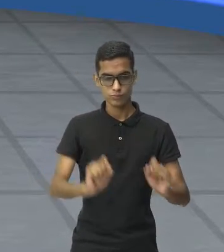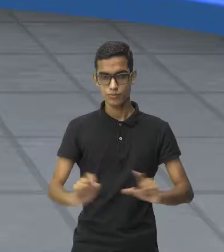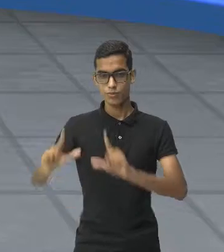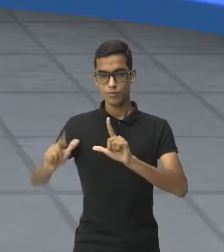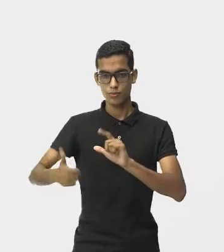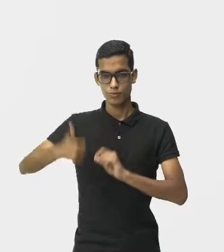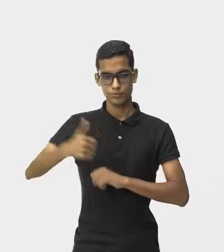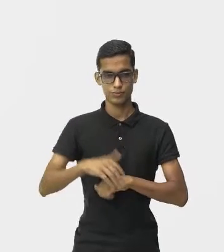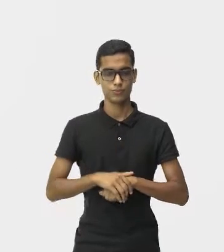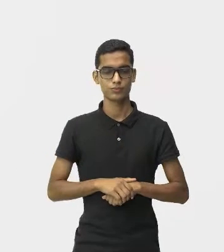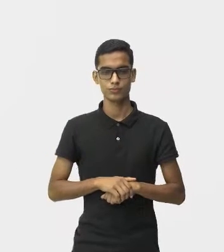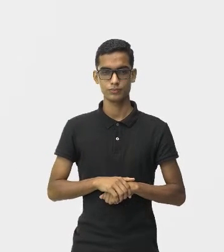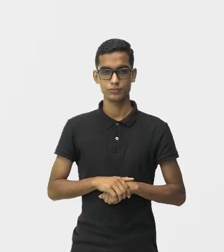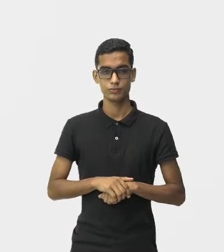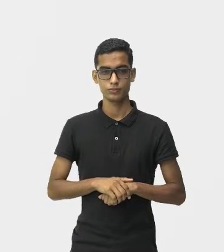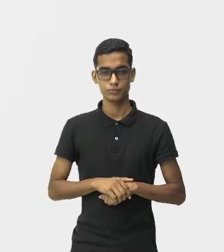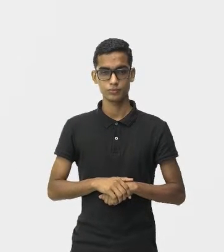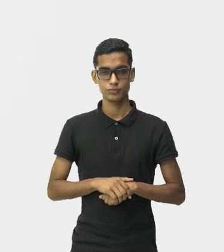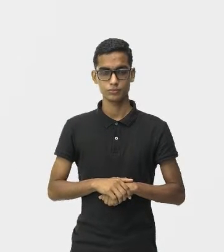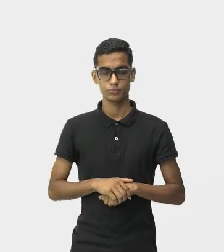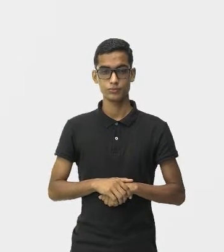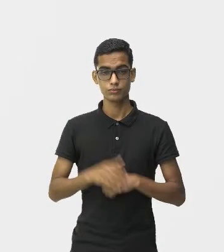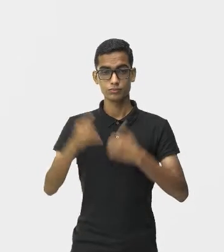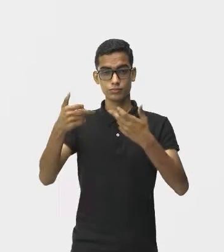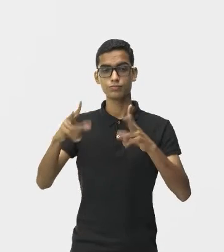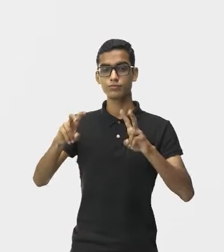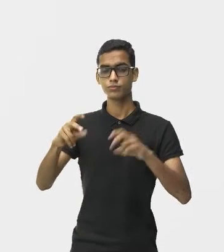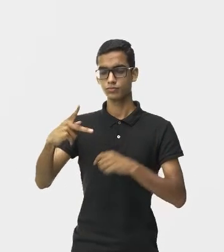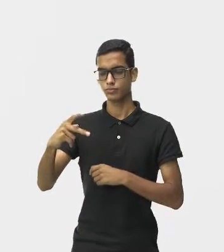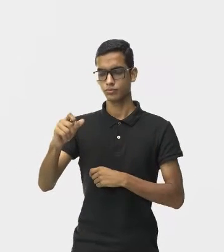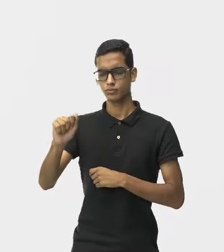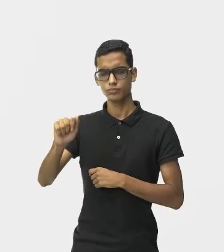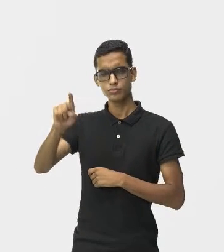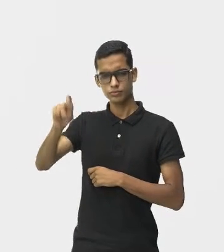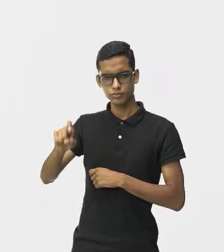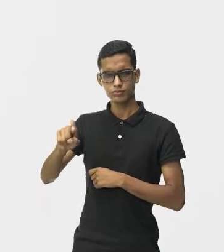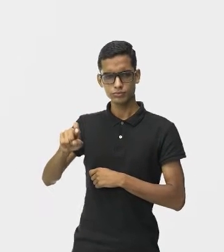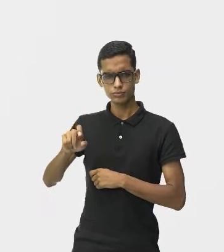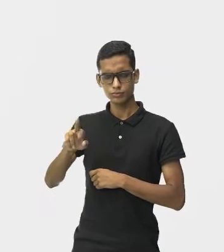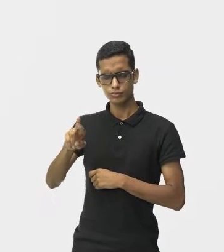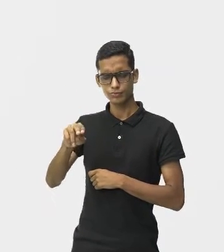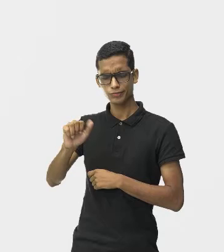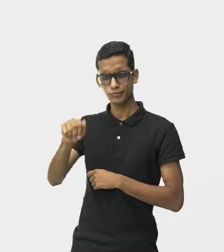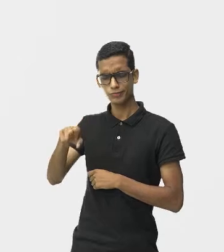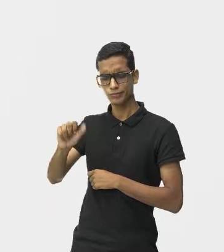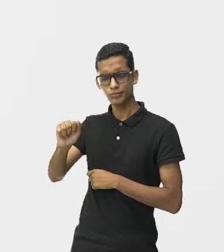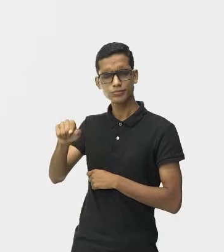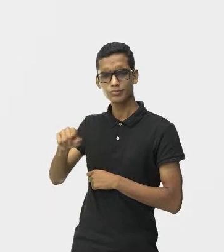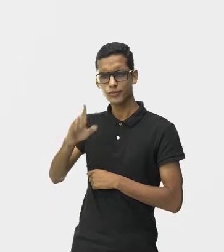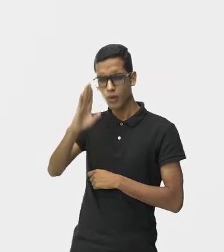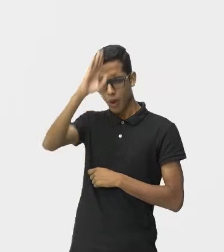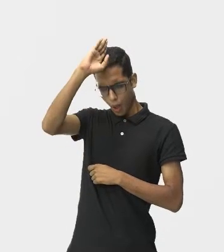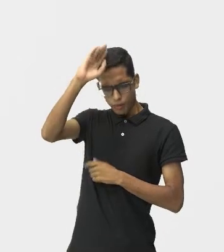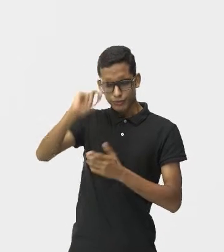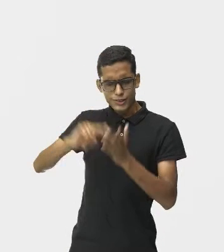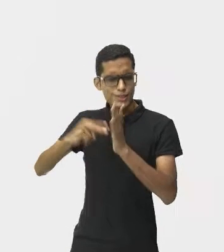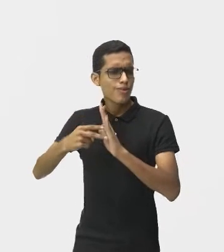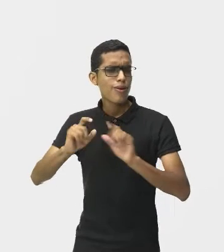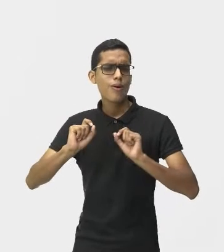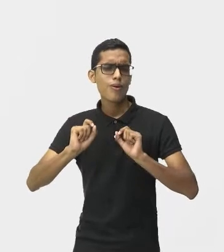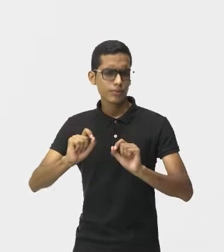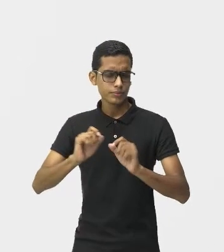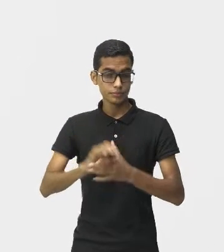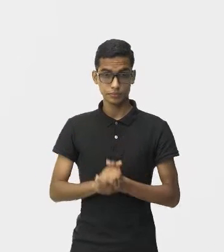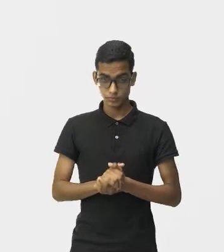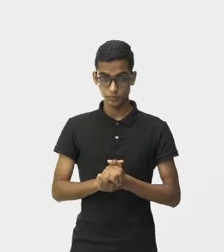hoje. Vamos falar um pouquinho sobre a Pax Romana. Professor, o que foi a Pax Romana? Primeiro a gente